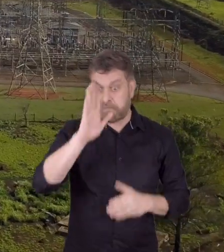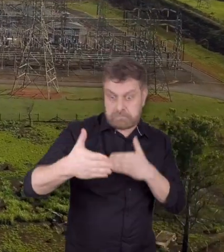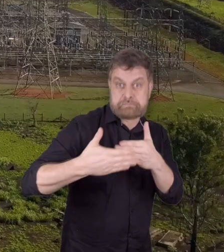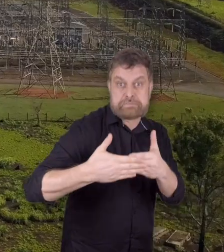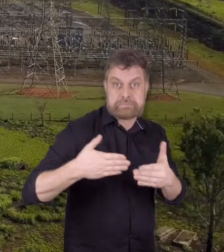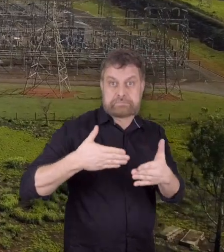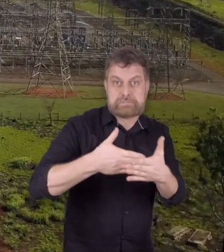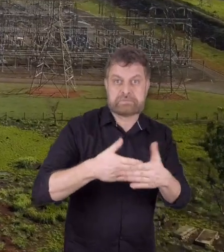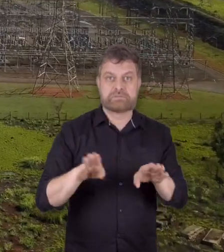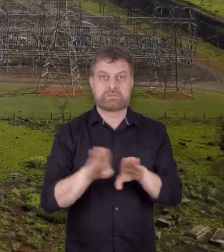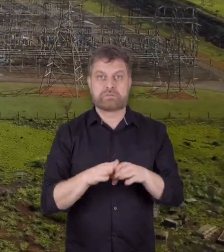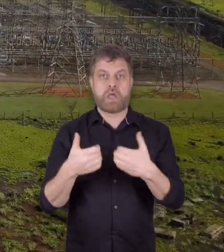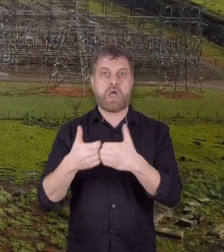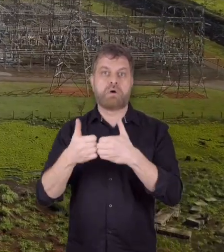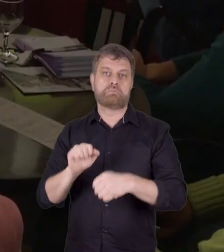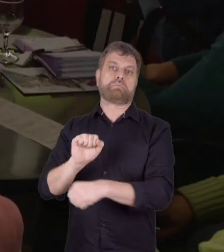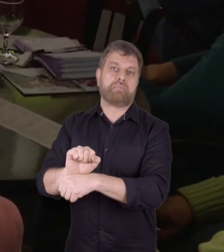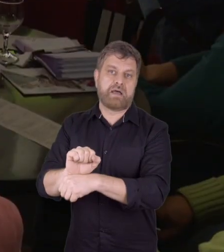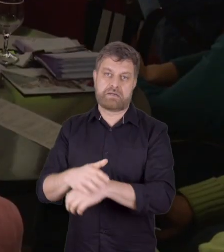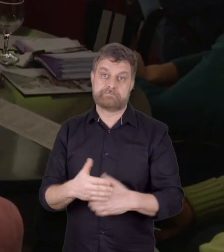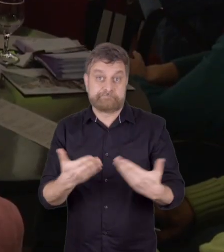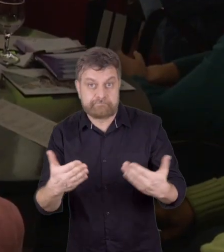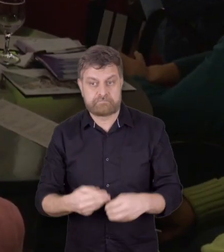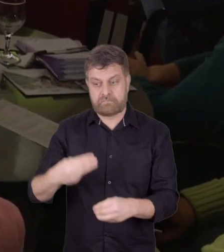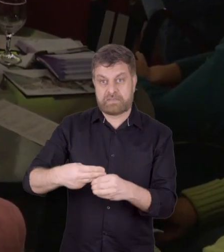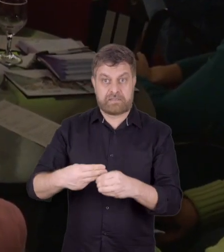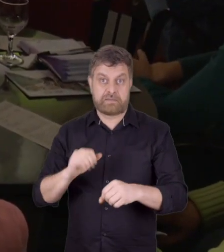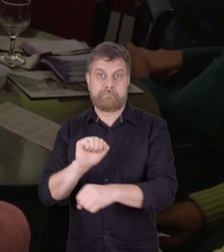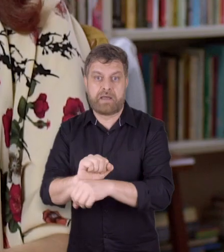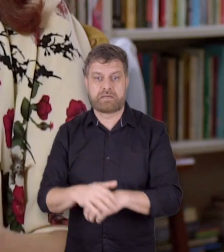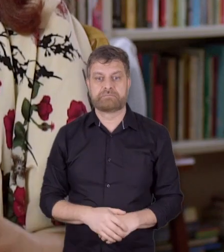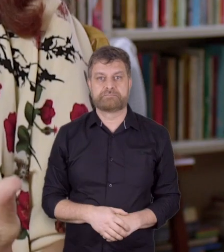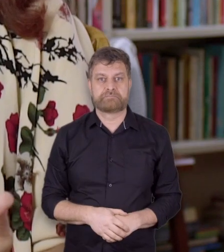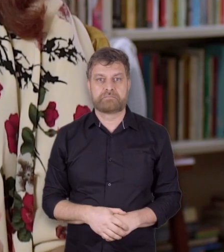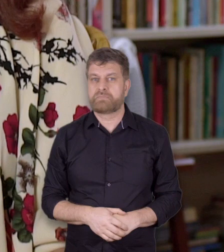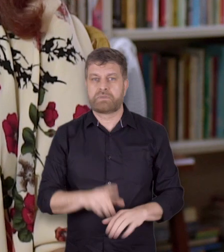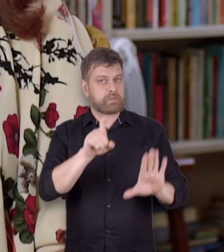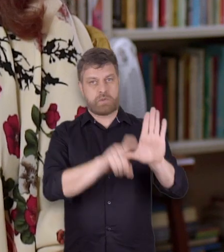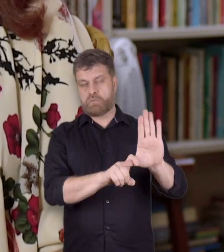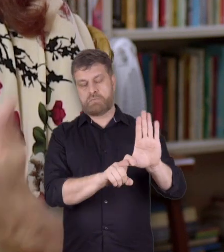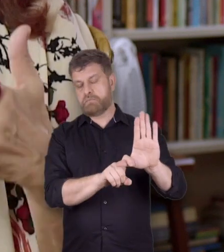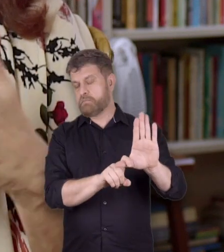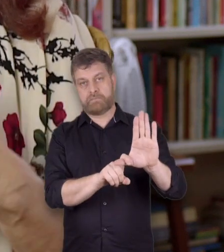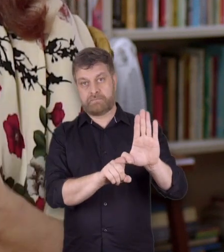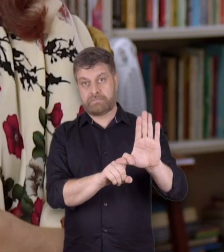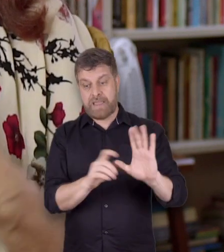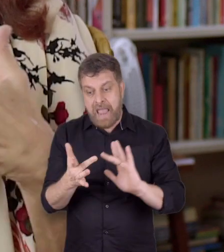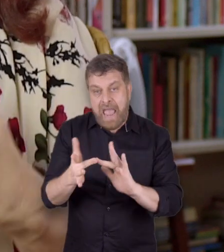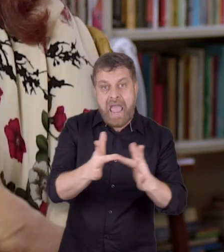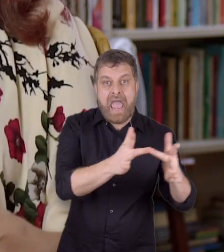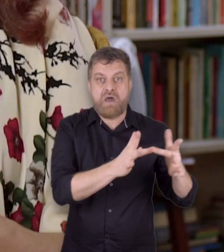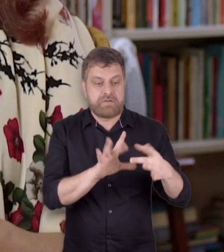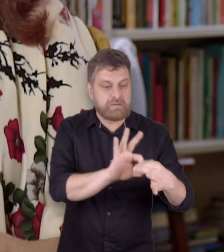para, o ônibus para, a cidade para, tudo para. Não é uma dependência, é um